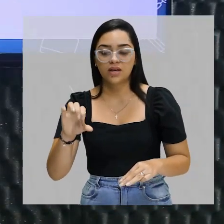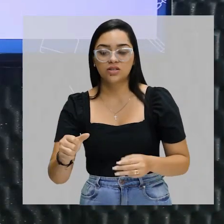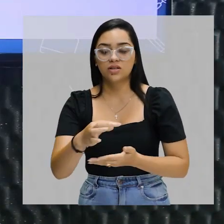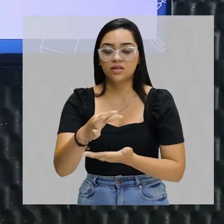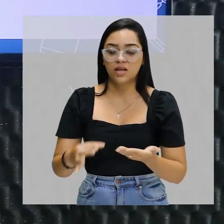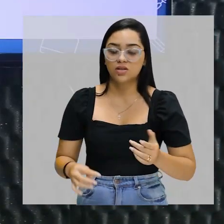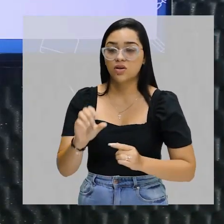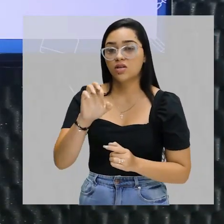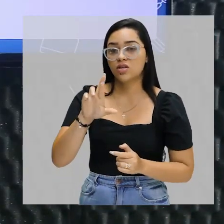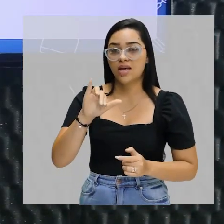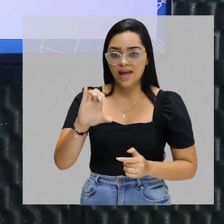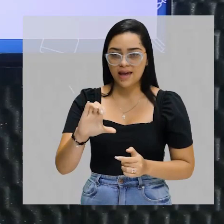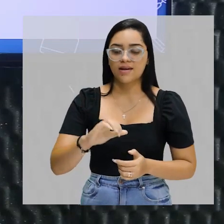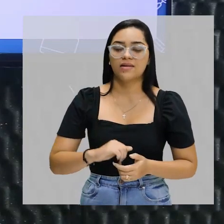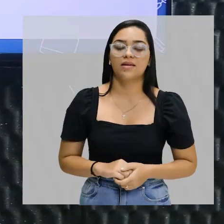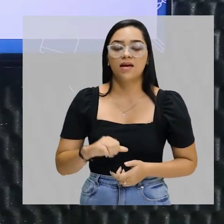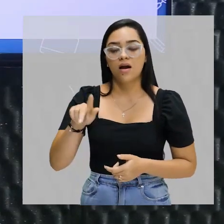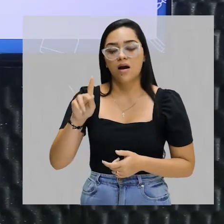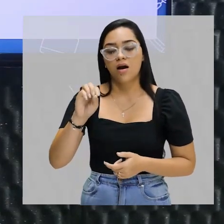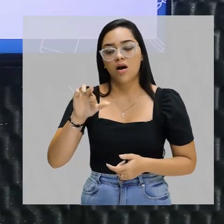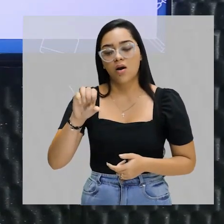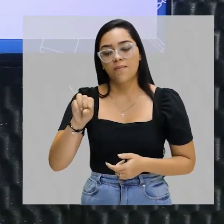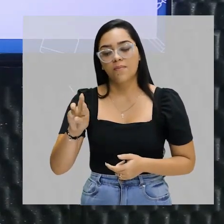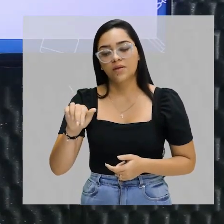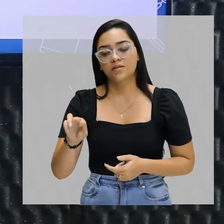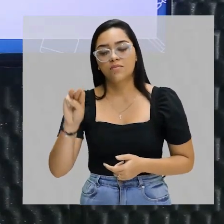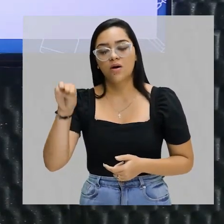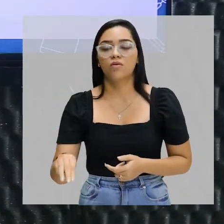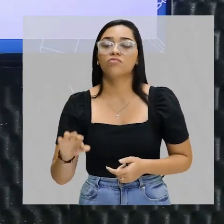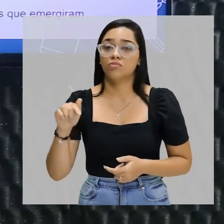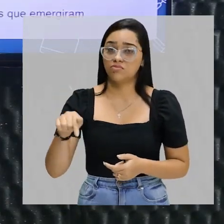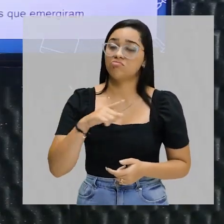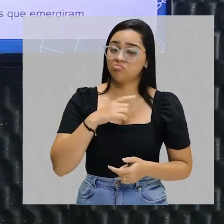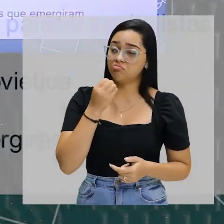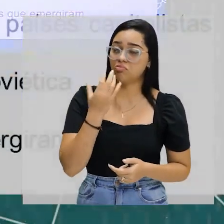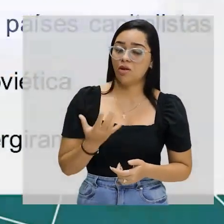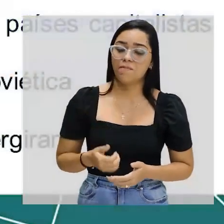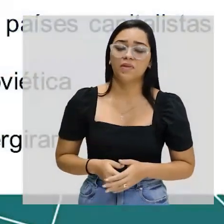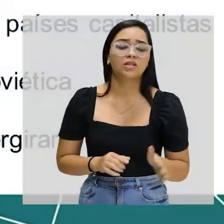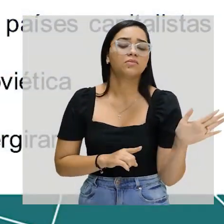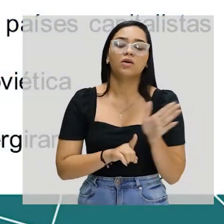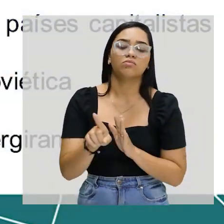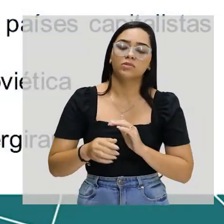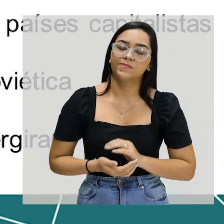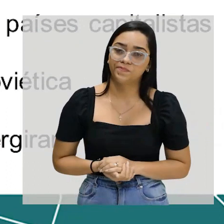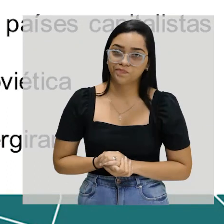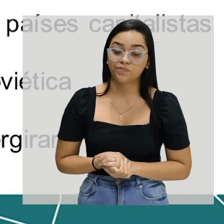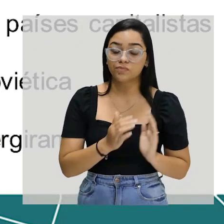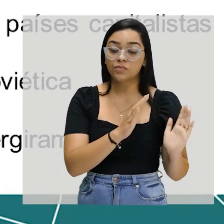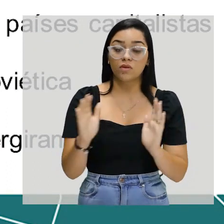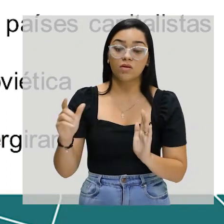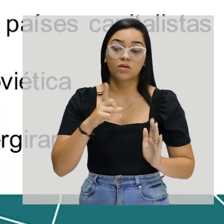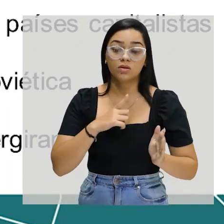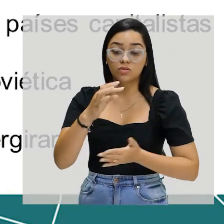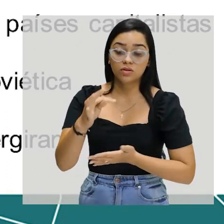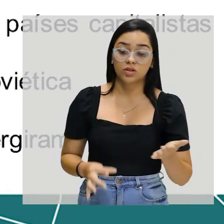aí de Eric hobsbau um dos maiores historiadores que esse mundo já E aí ele te pergunta né o período citado